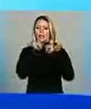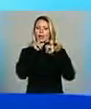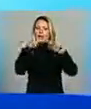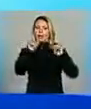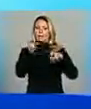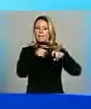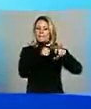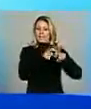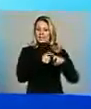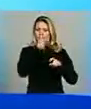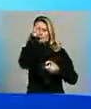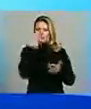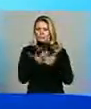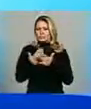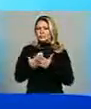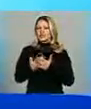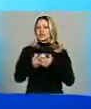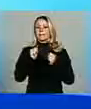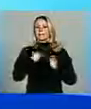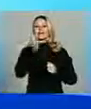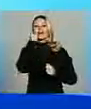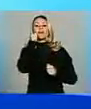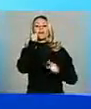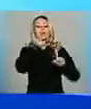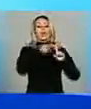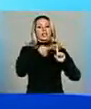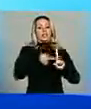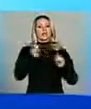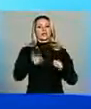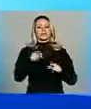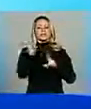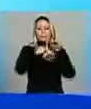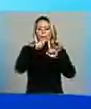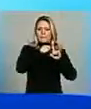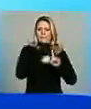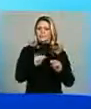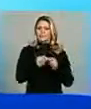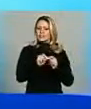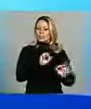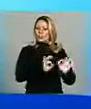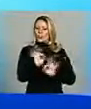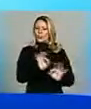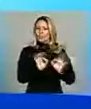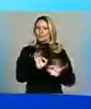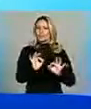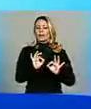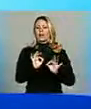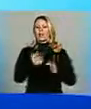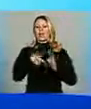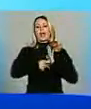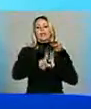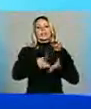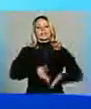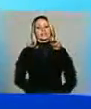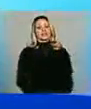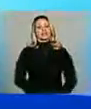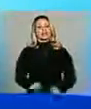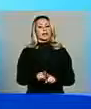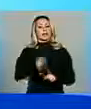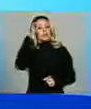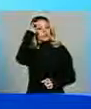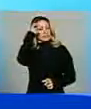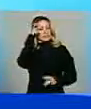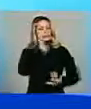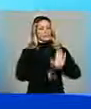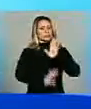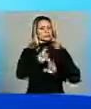médicos e especialistas para que as gestantes façam mensalmente o exame pré-natal, a conscientização sobre os cuidados